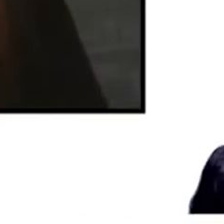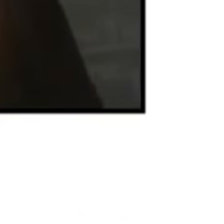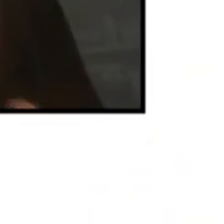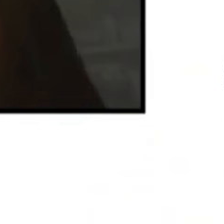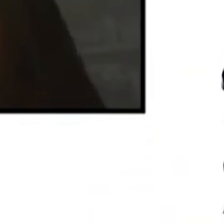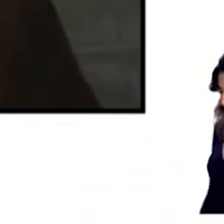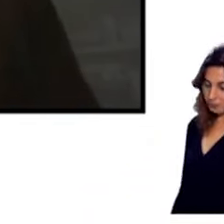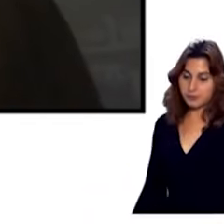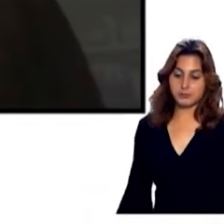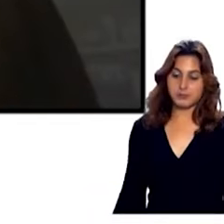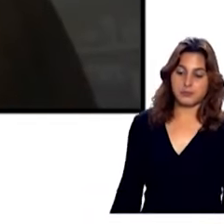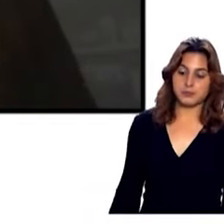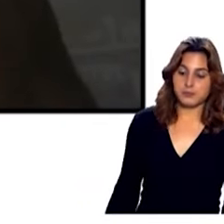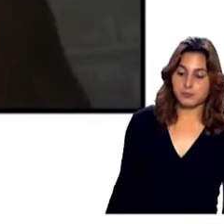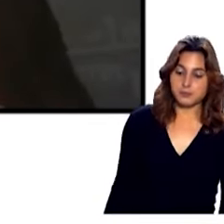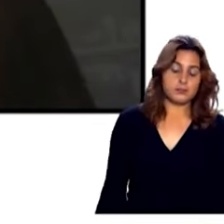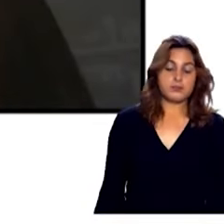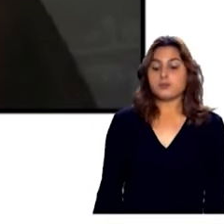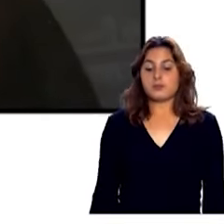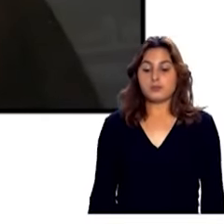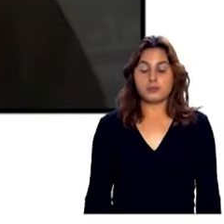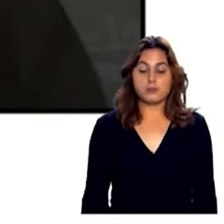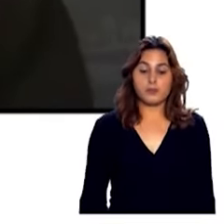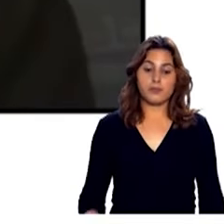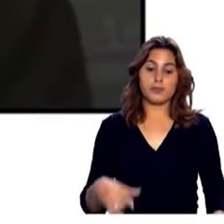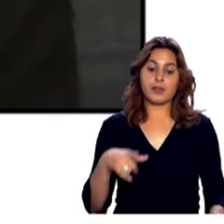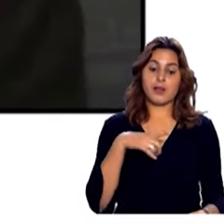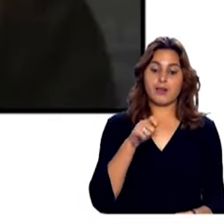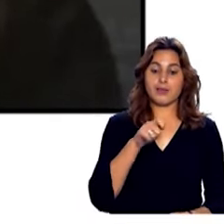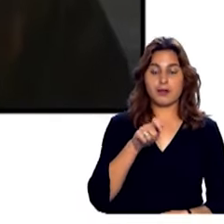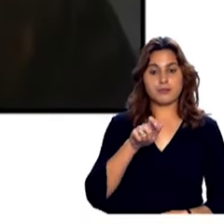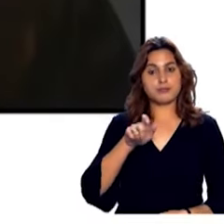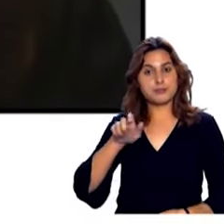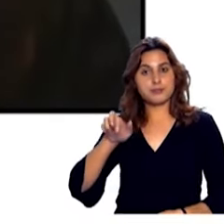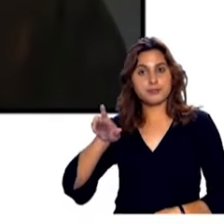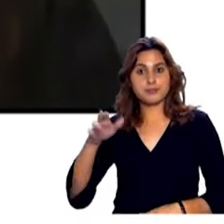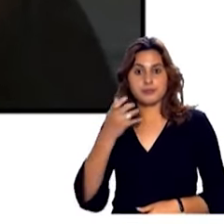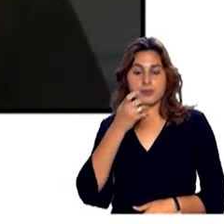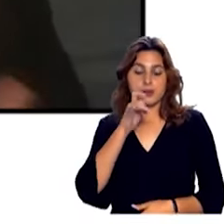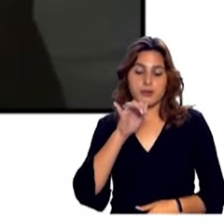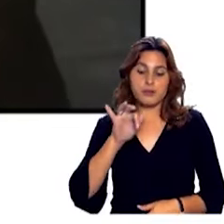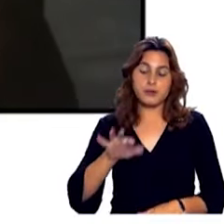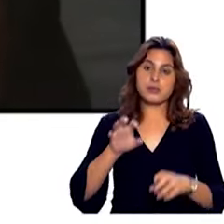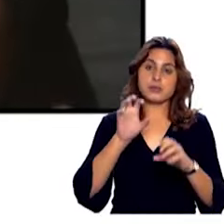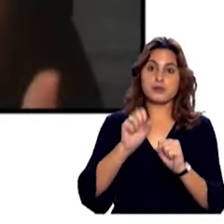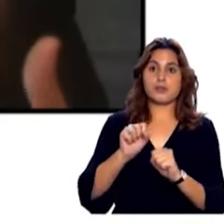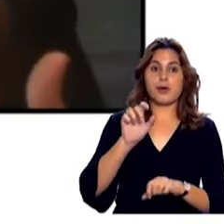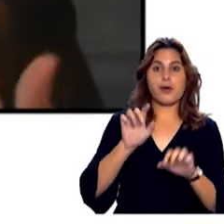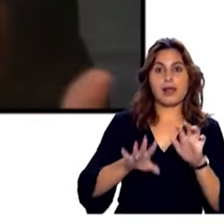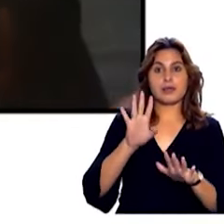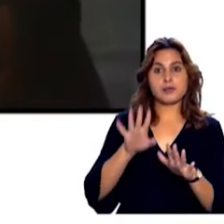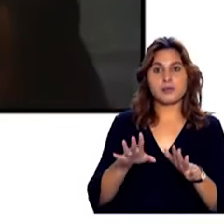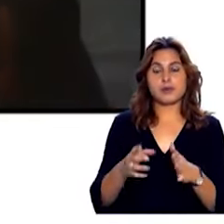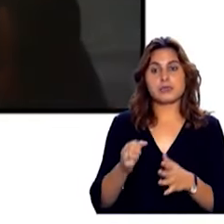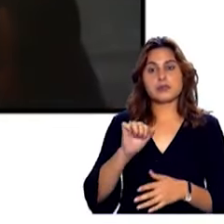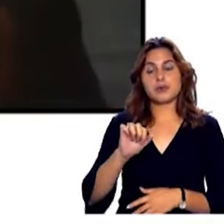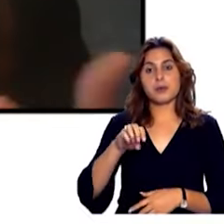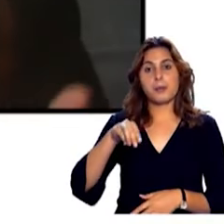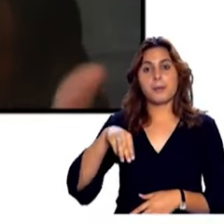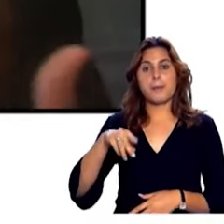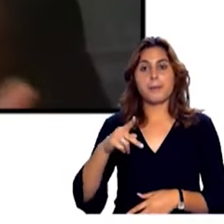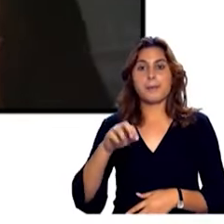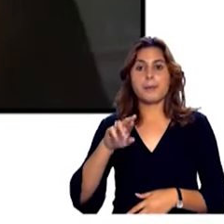diz que eh Há relevância quando se tratar de decisão preferida em ação de improbidade improbidade é claro que o tema do